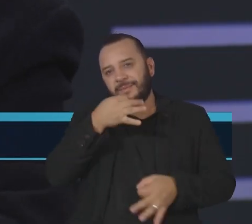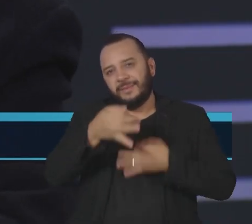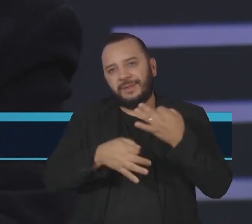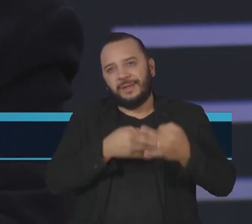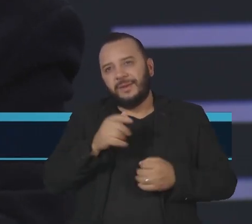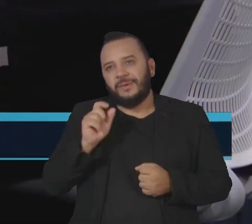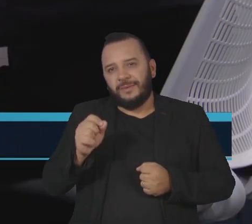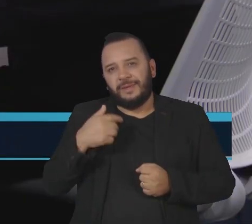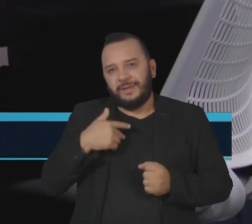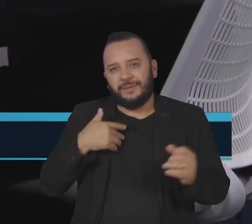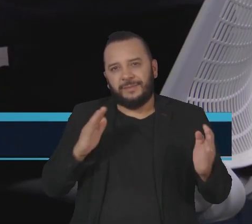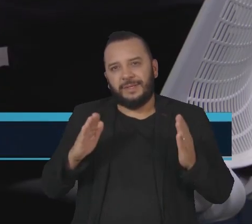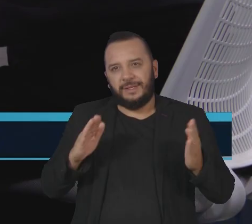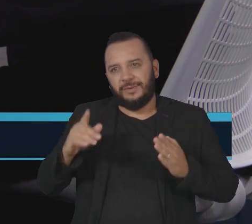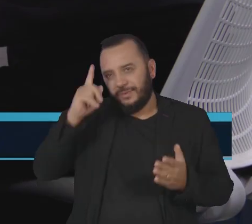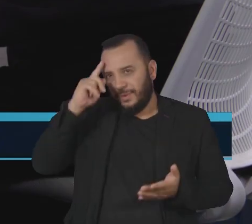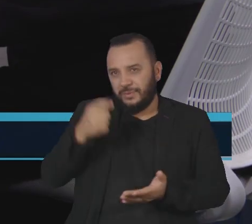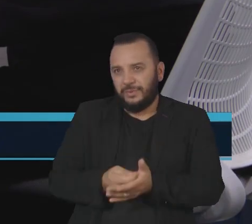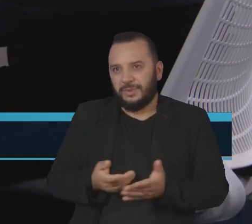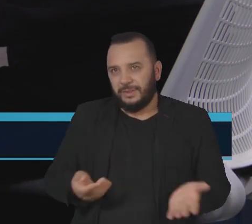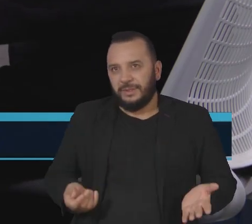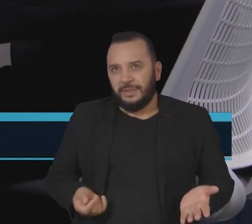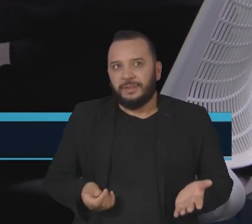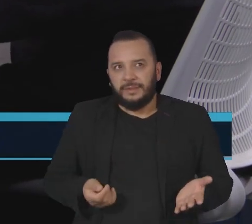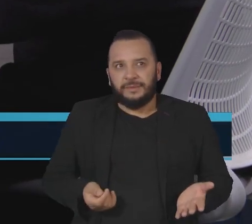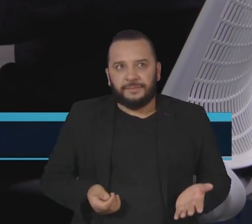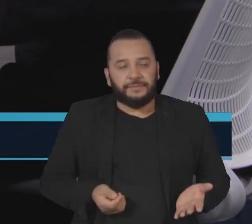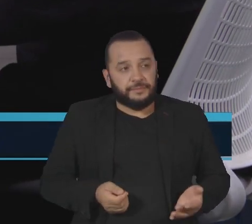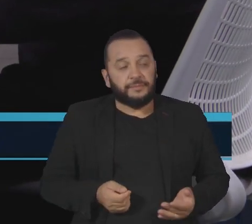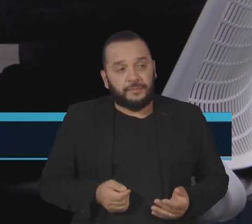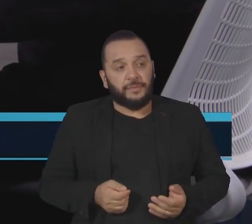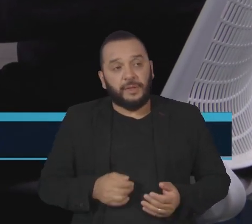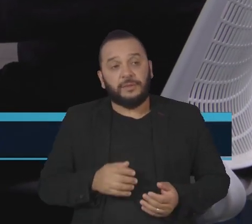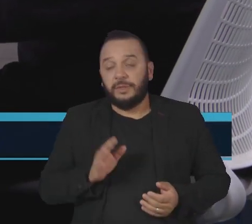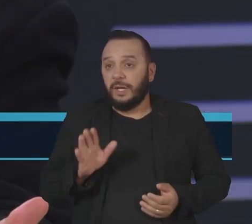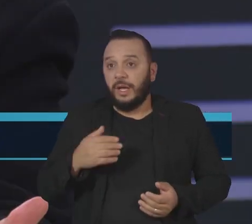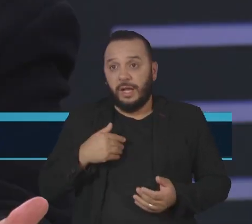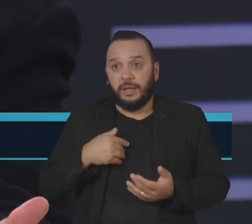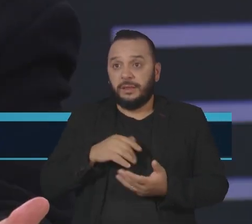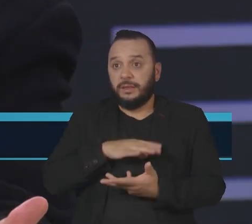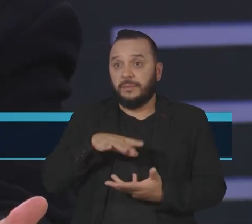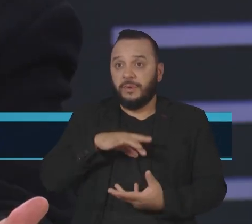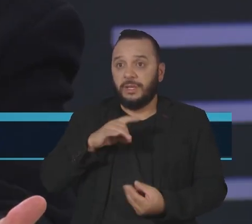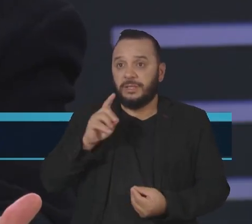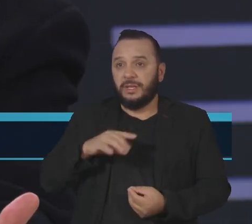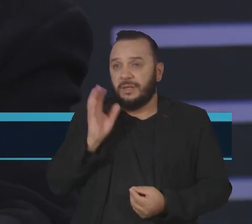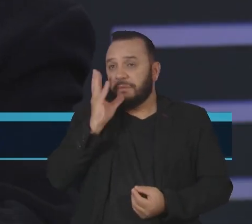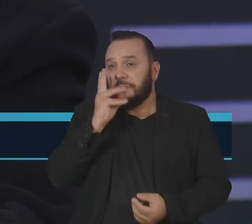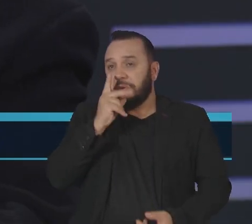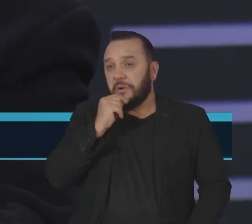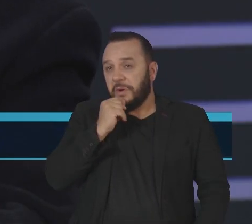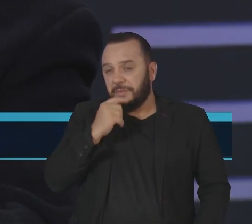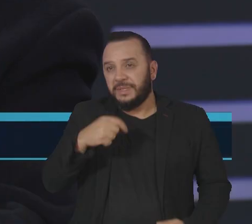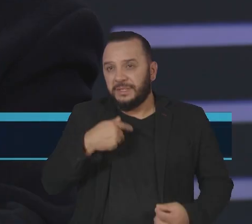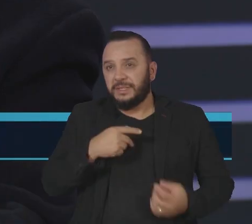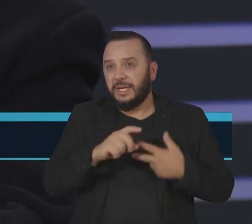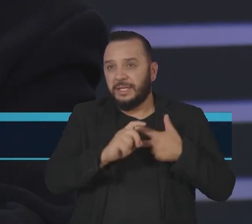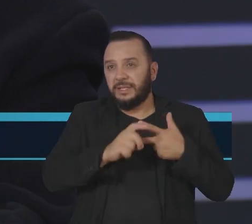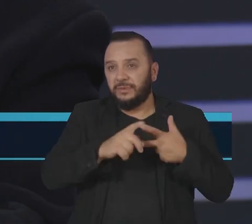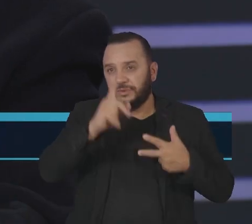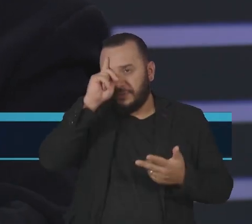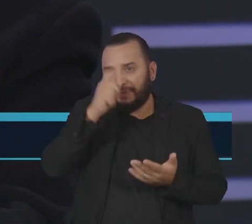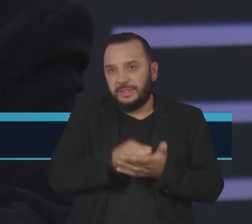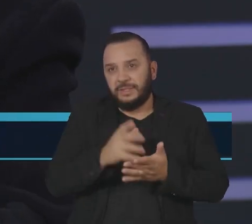passos autoritários. Os fins justificam os meios, né? E a democracia é lerda. Né? Que, tudo